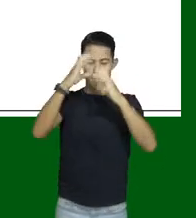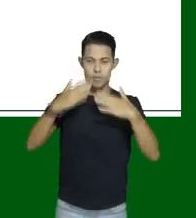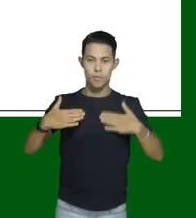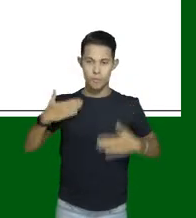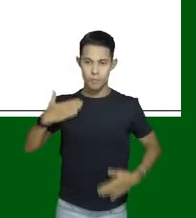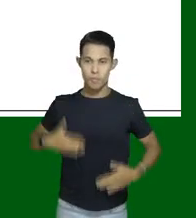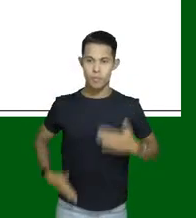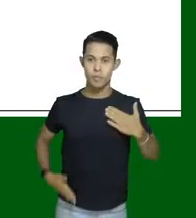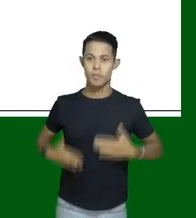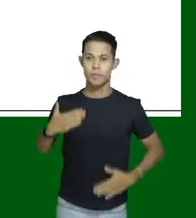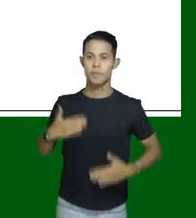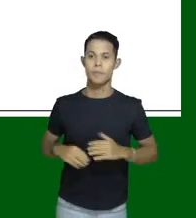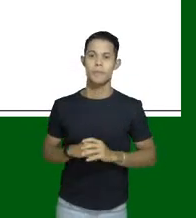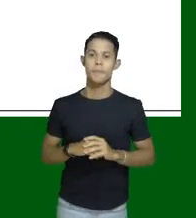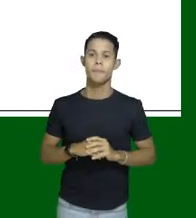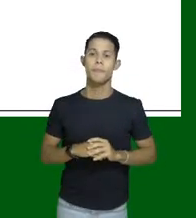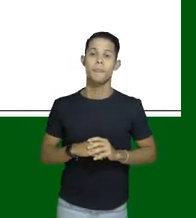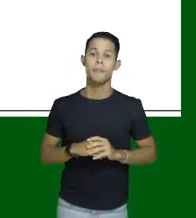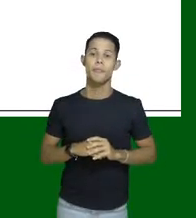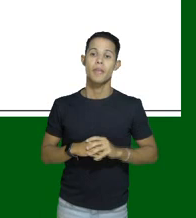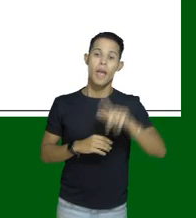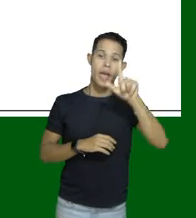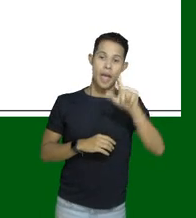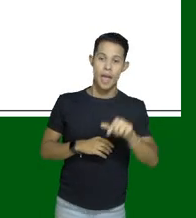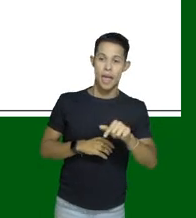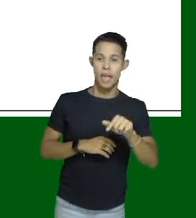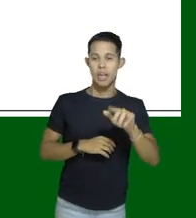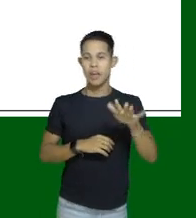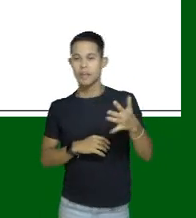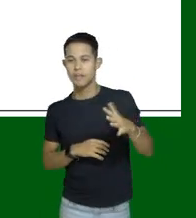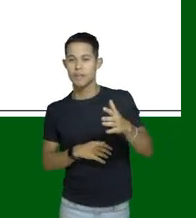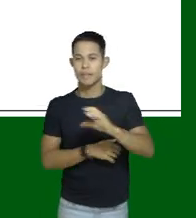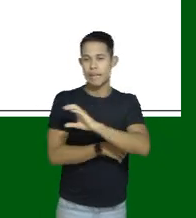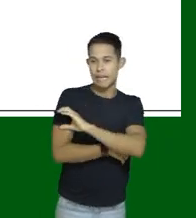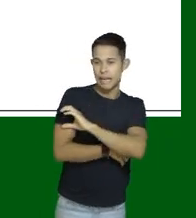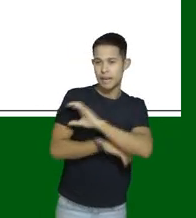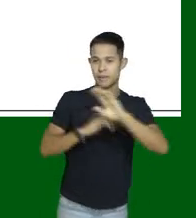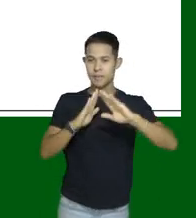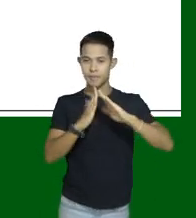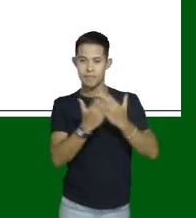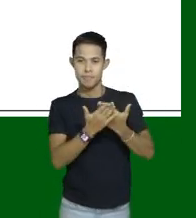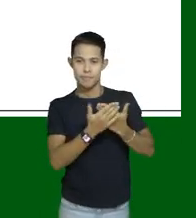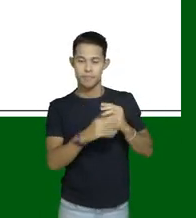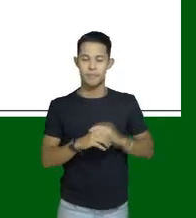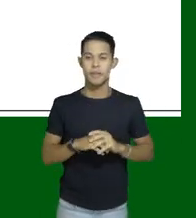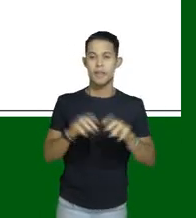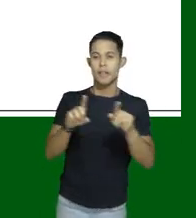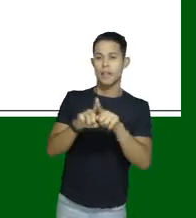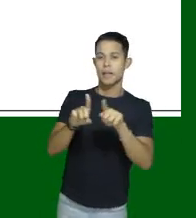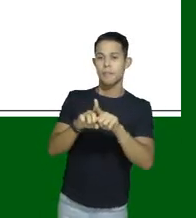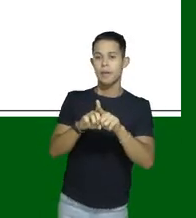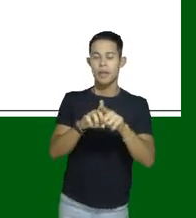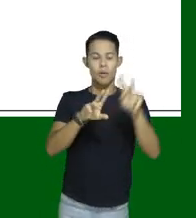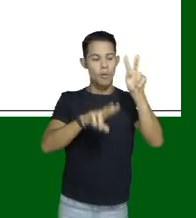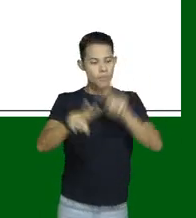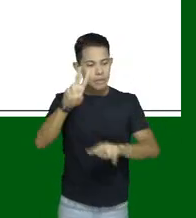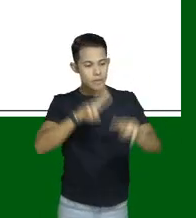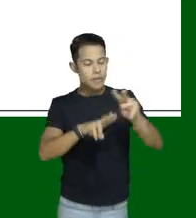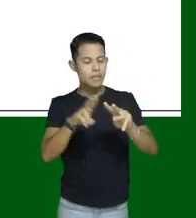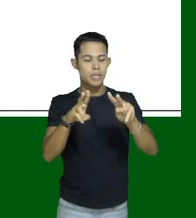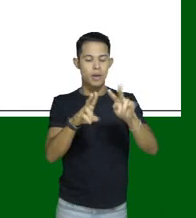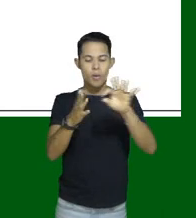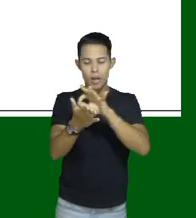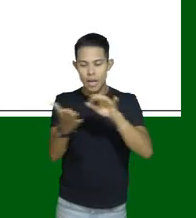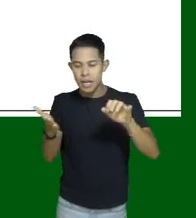que é mais feito nos anos na educação infantil. A realização de observação, registro e acompanhamento do desenvolvimento